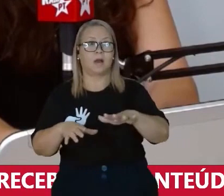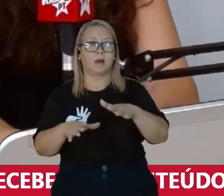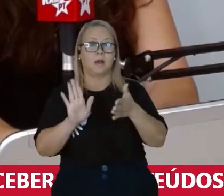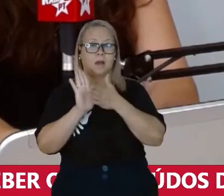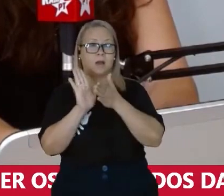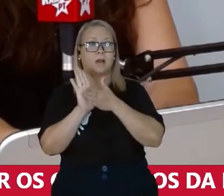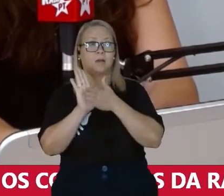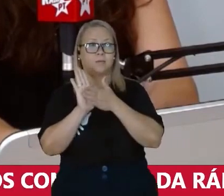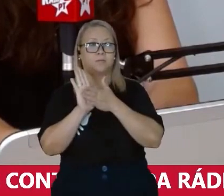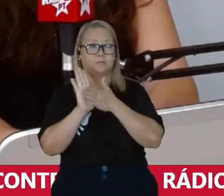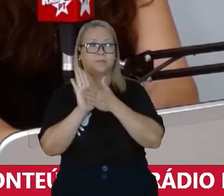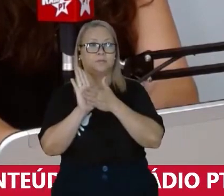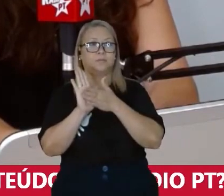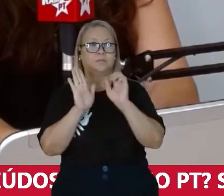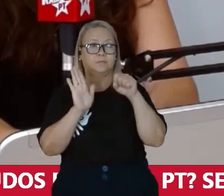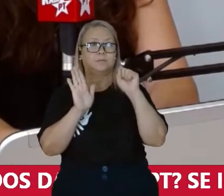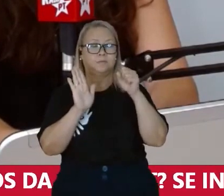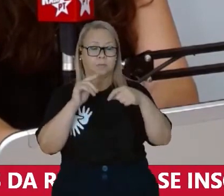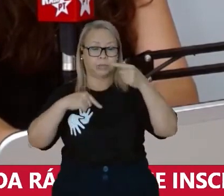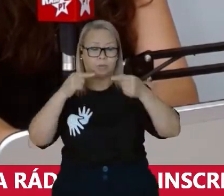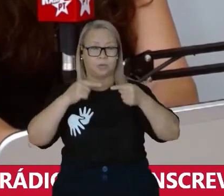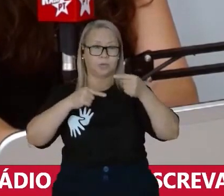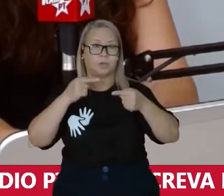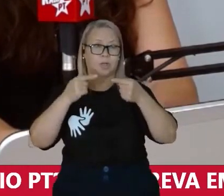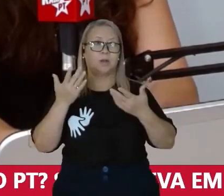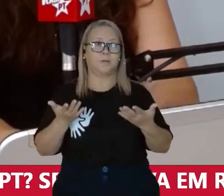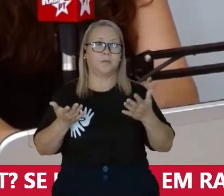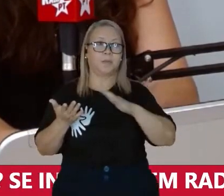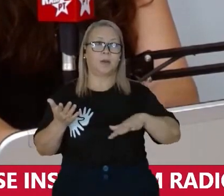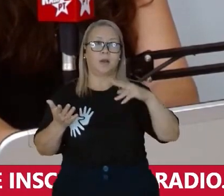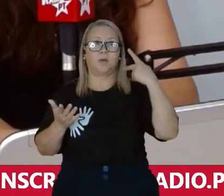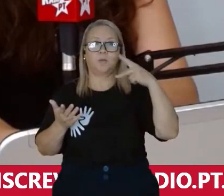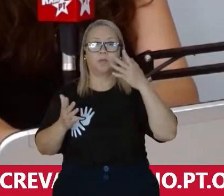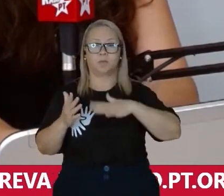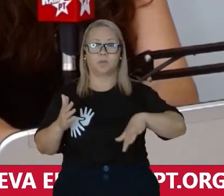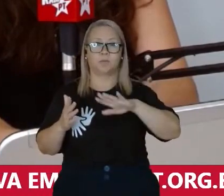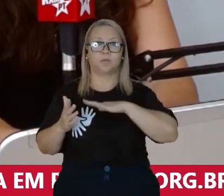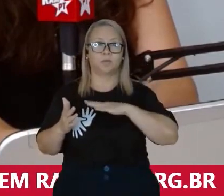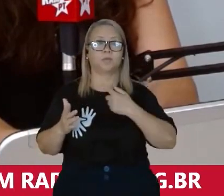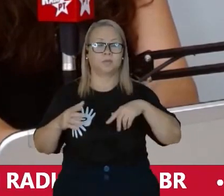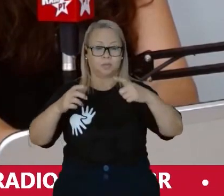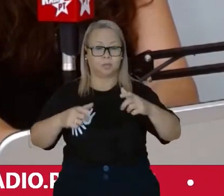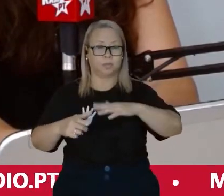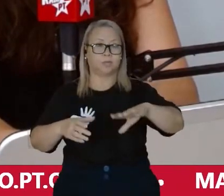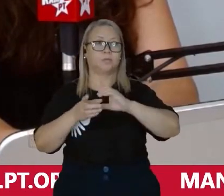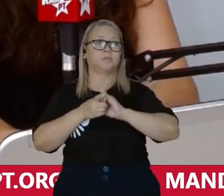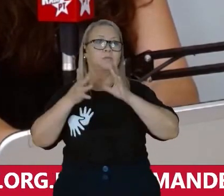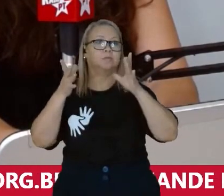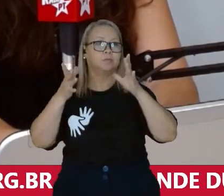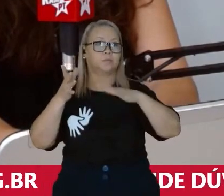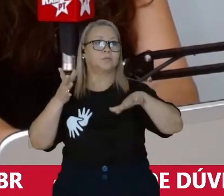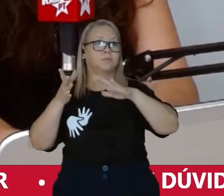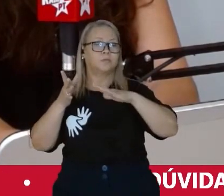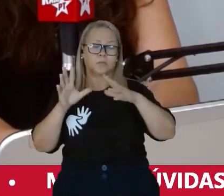pautar o debate político como um todo, e aí eu falo a gente assim, o campo democrático como um todo, e isso